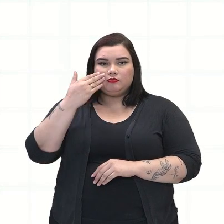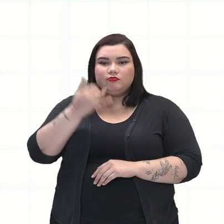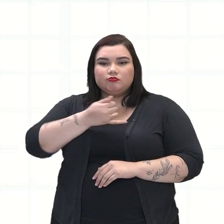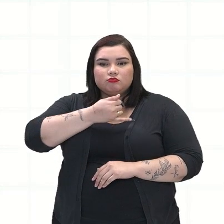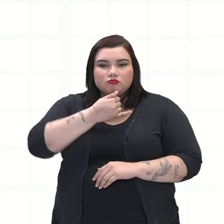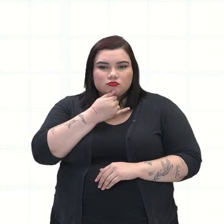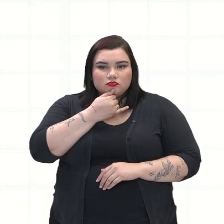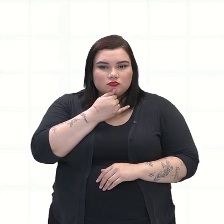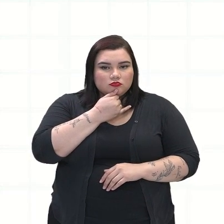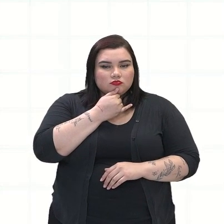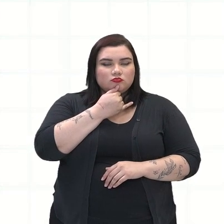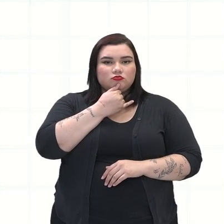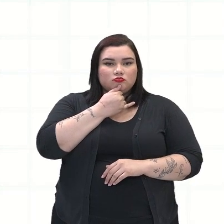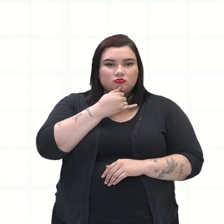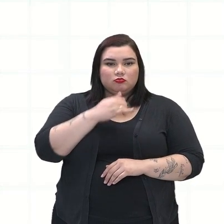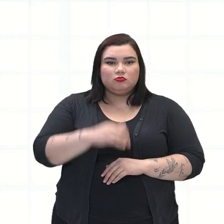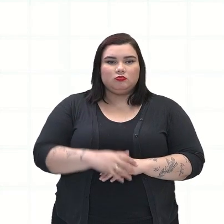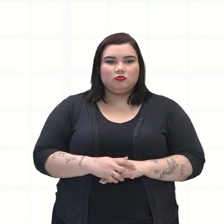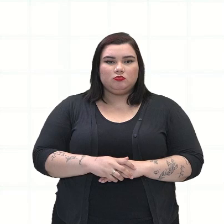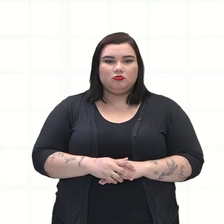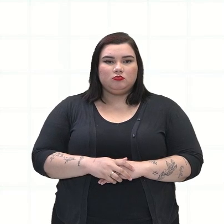triste, angry,